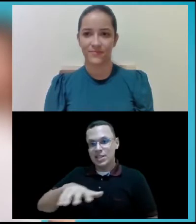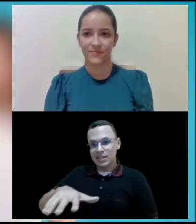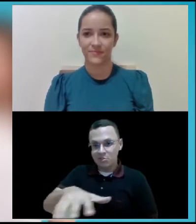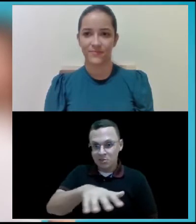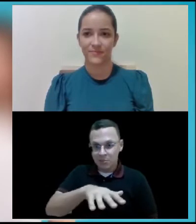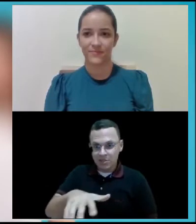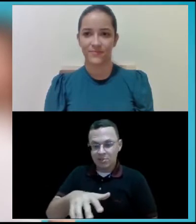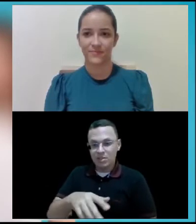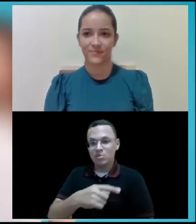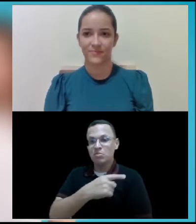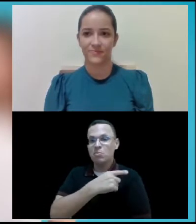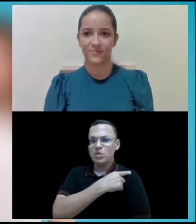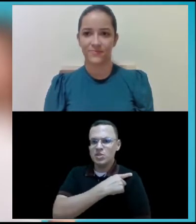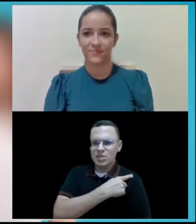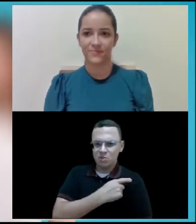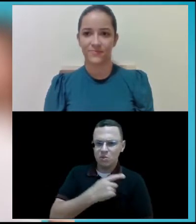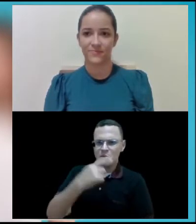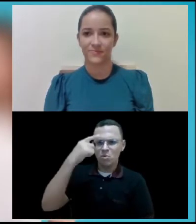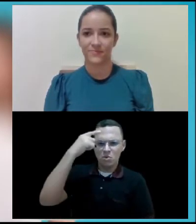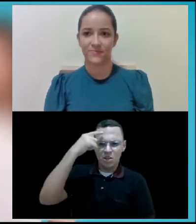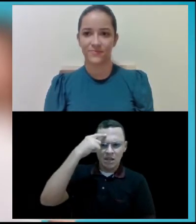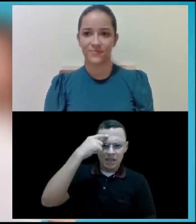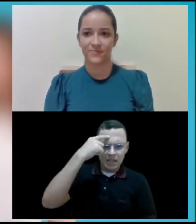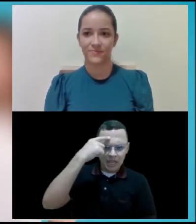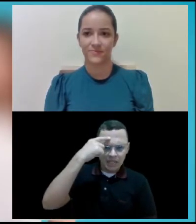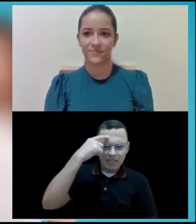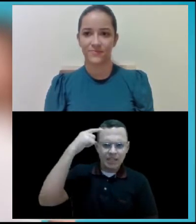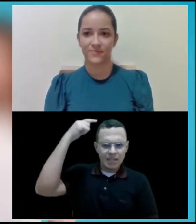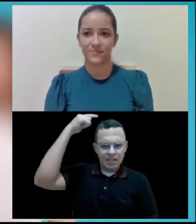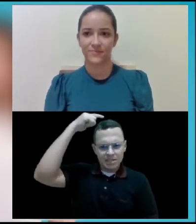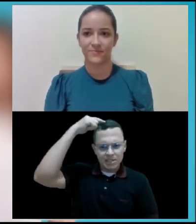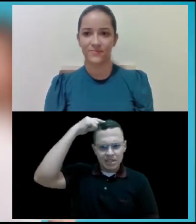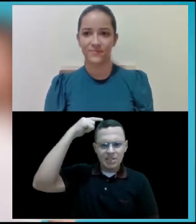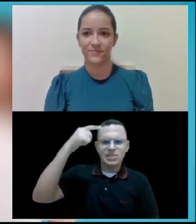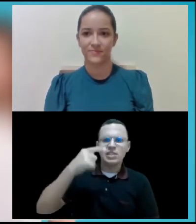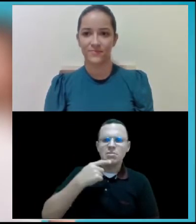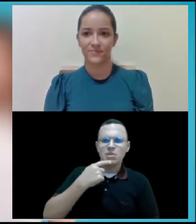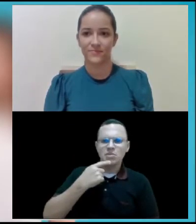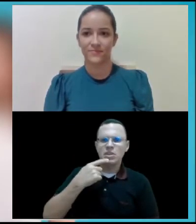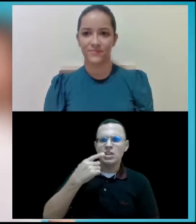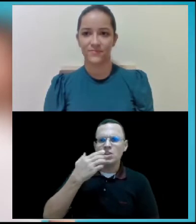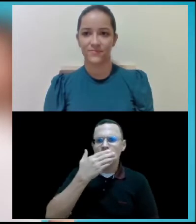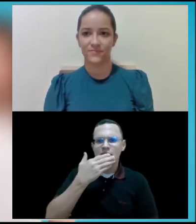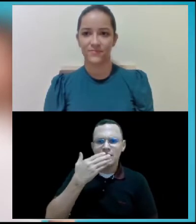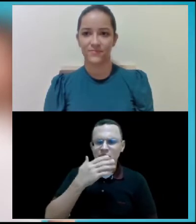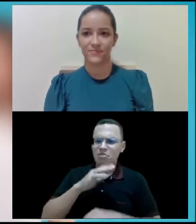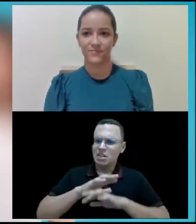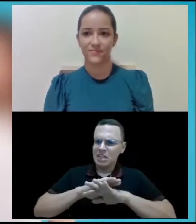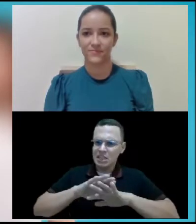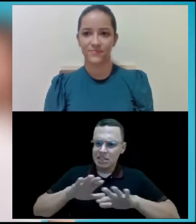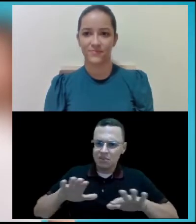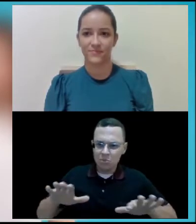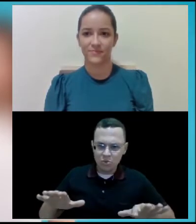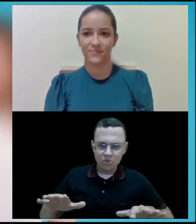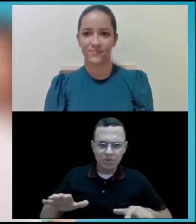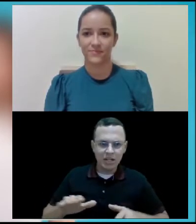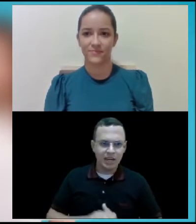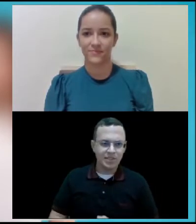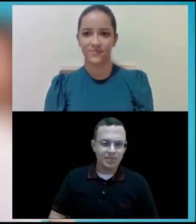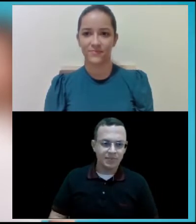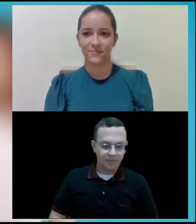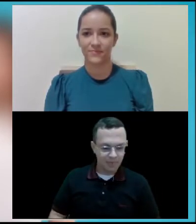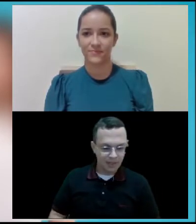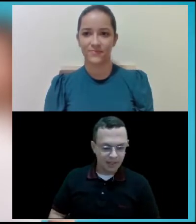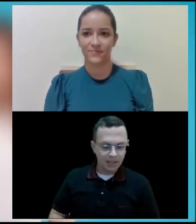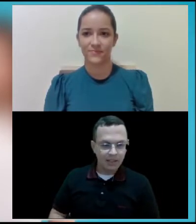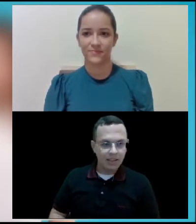Pode ser aqui no espaço neutro, pode ser no ombro, aqui na testa, em cima, no queixo, aqui na frente, e aí tem muitos